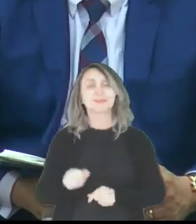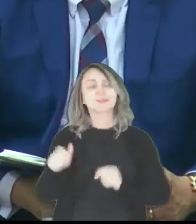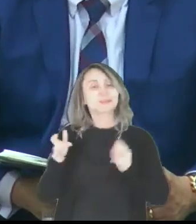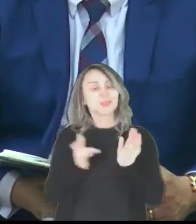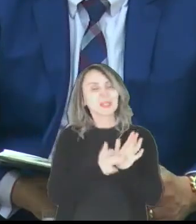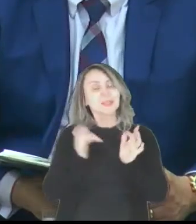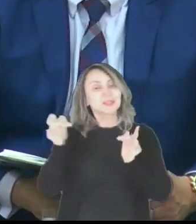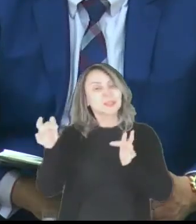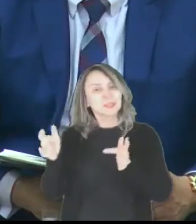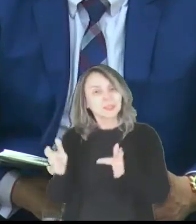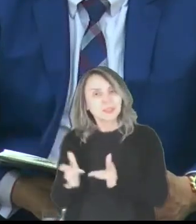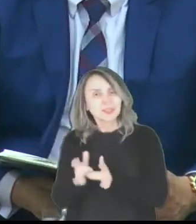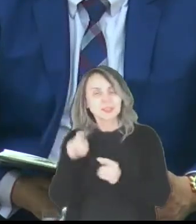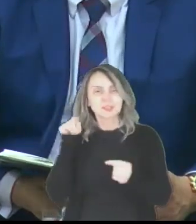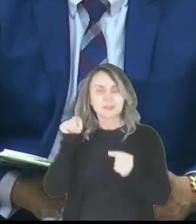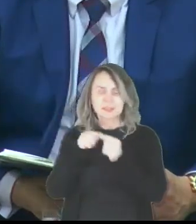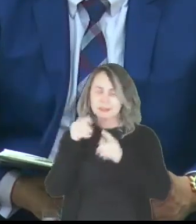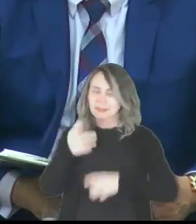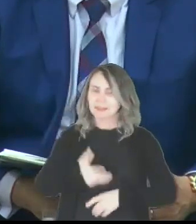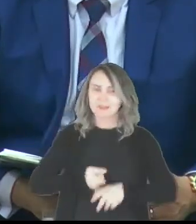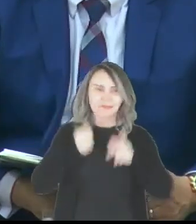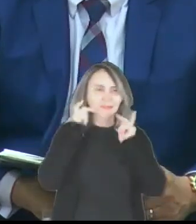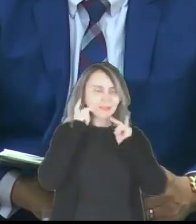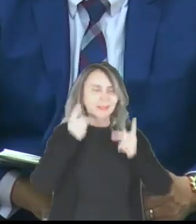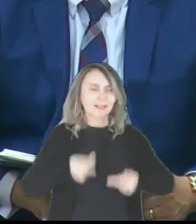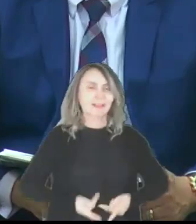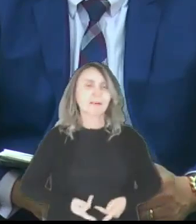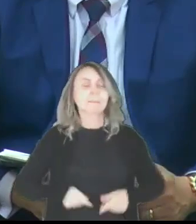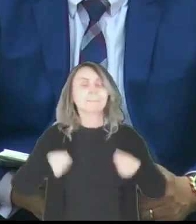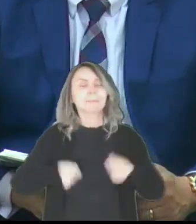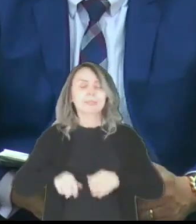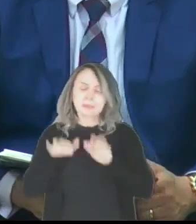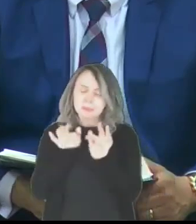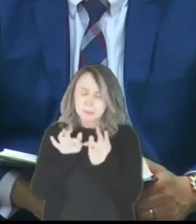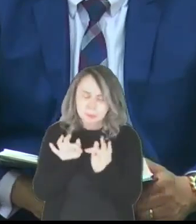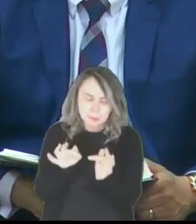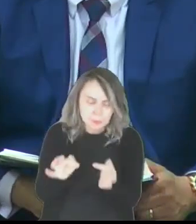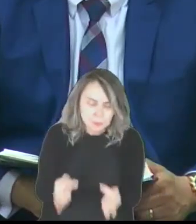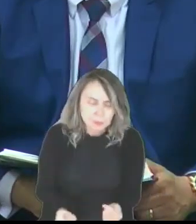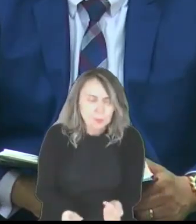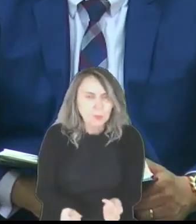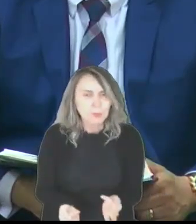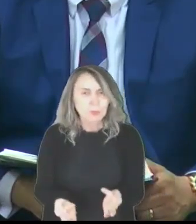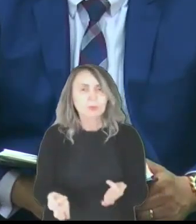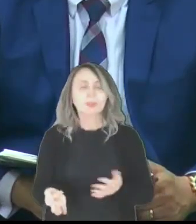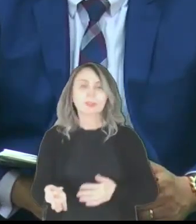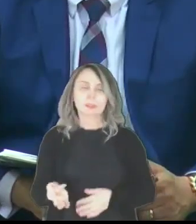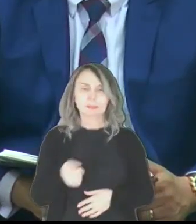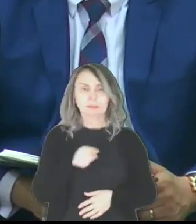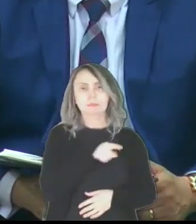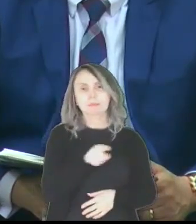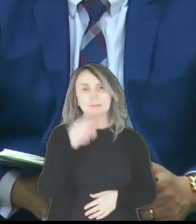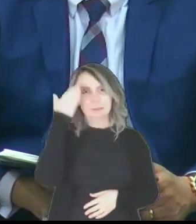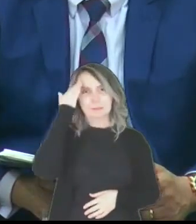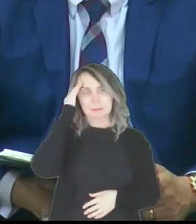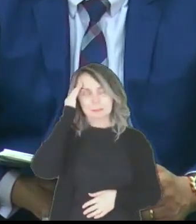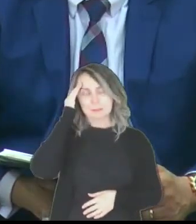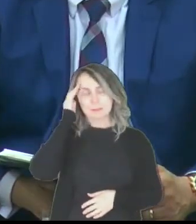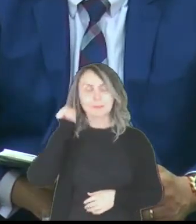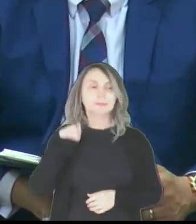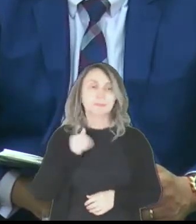ficar miúdo. Tão miúdo que os irmãos sabem, tem gente aqui que entende, não é minha área, que para